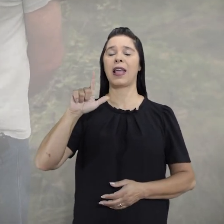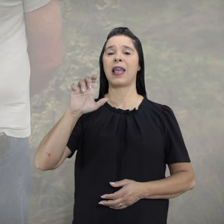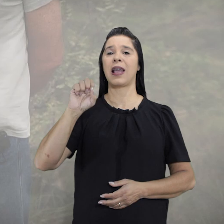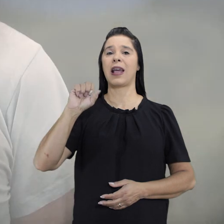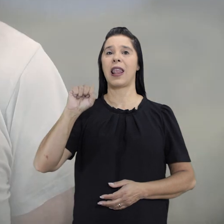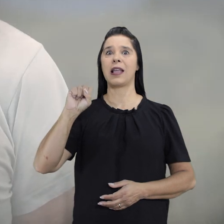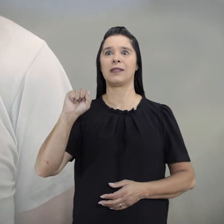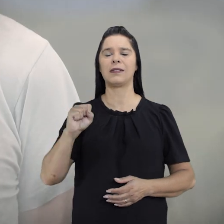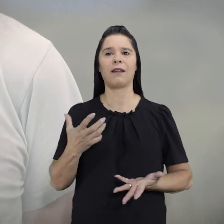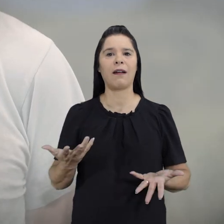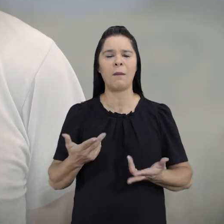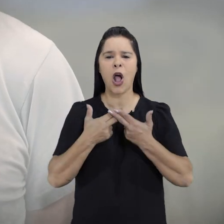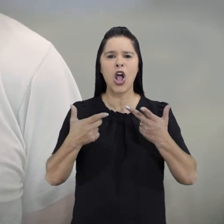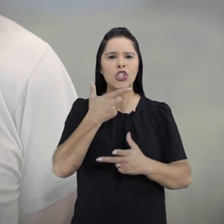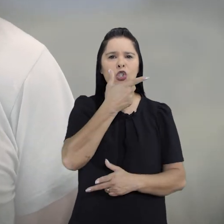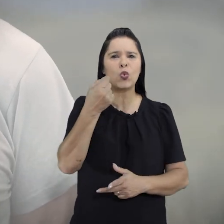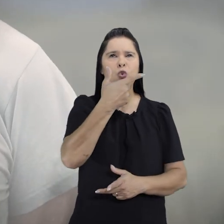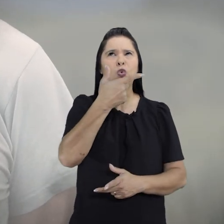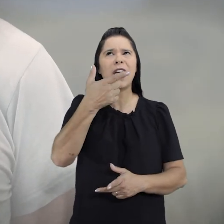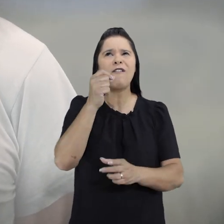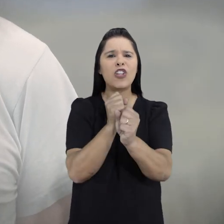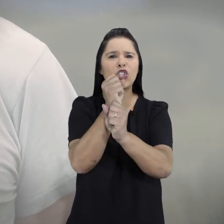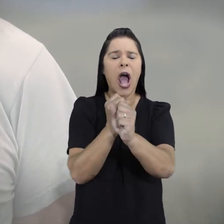sensacional, coisa de 220 anos atrás.